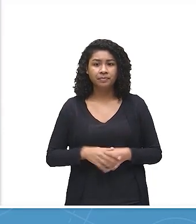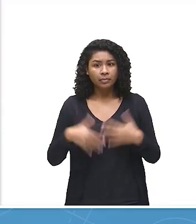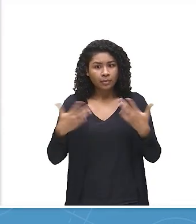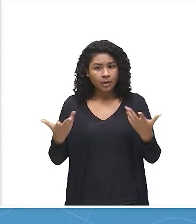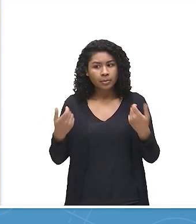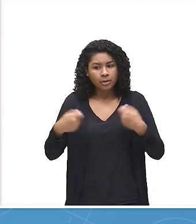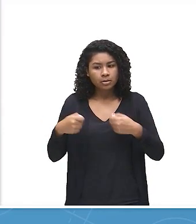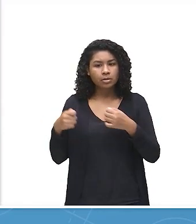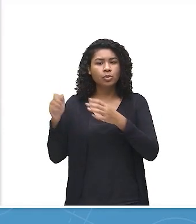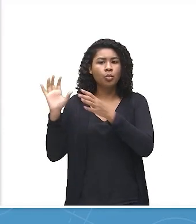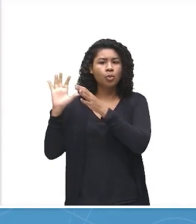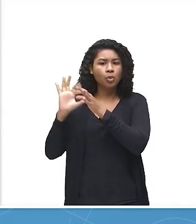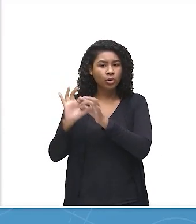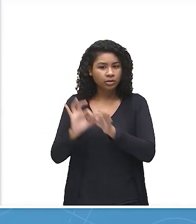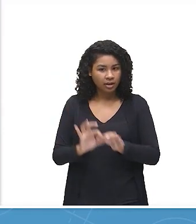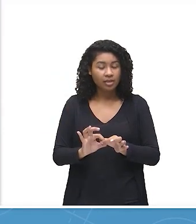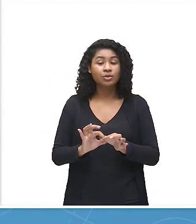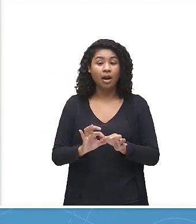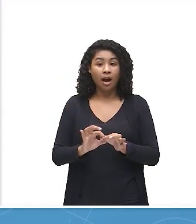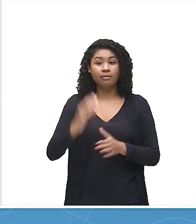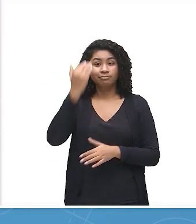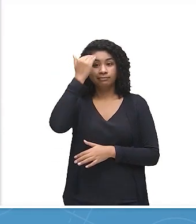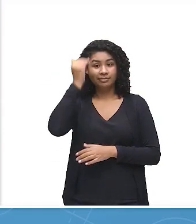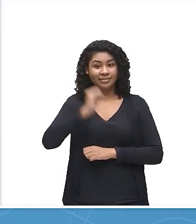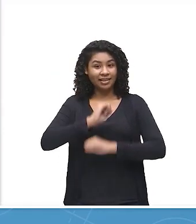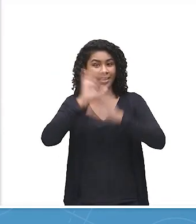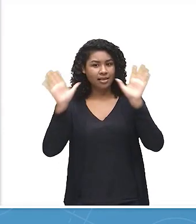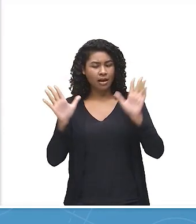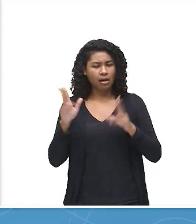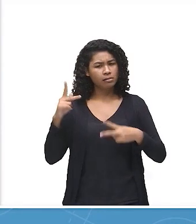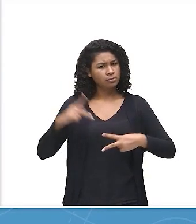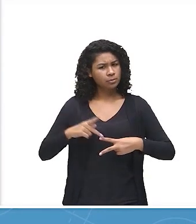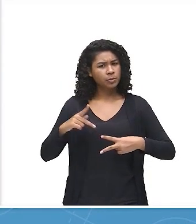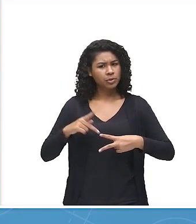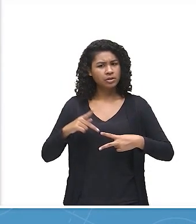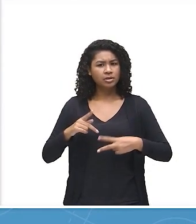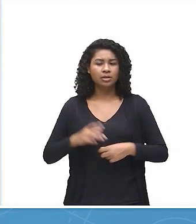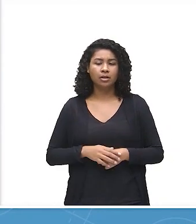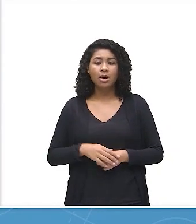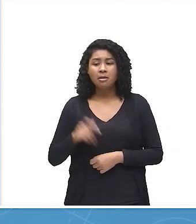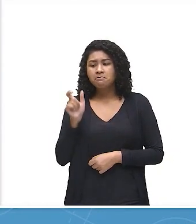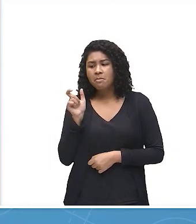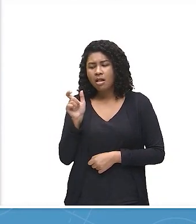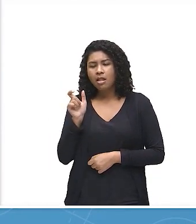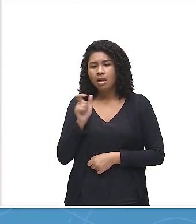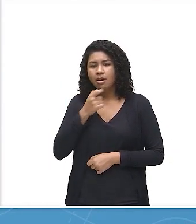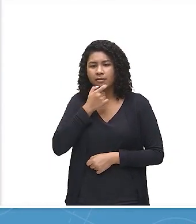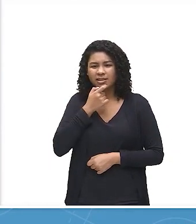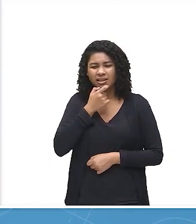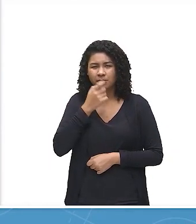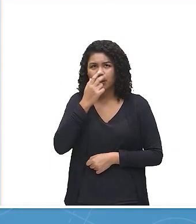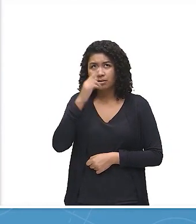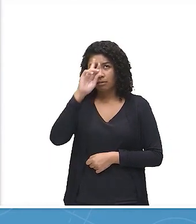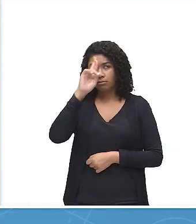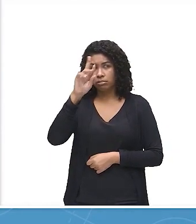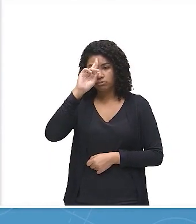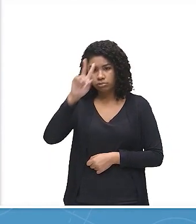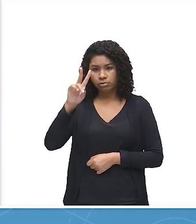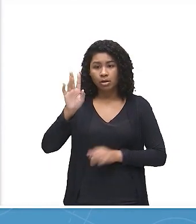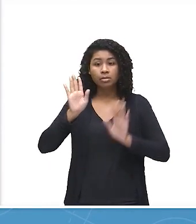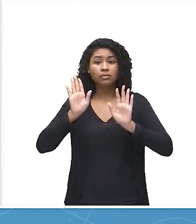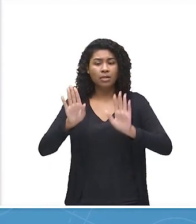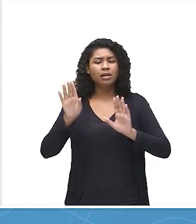observar aqui. Olha, a Maria Eduarda, né? A Maria Eduarda disse que a letra D, a letra